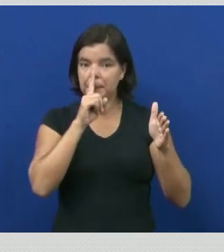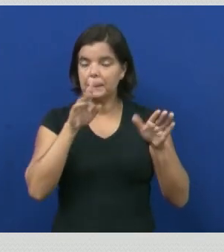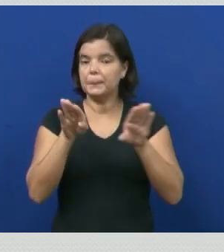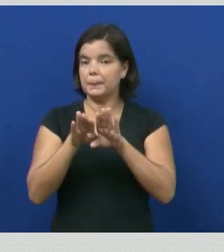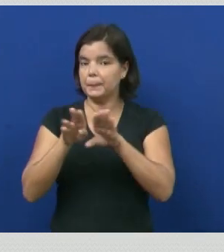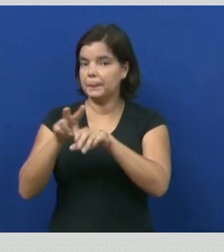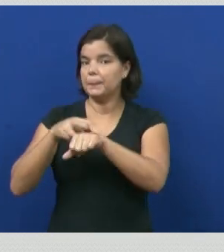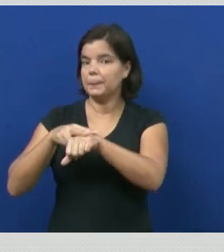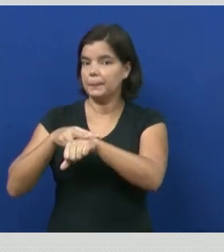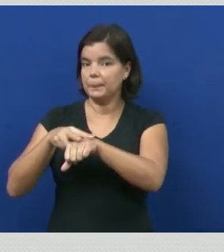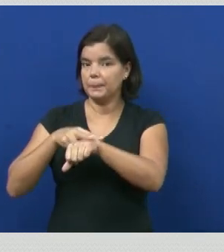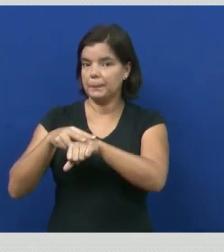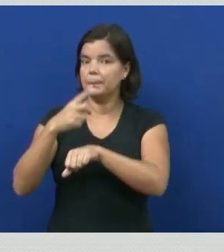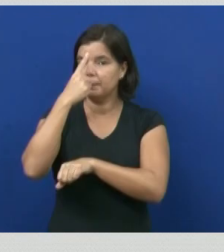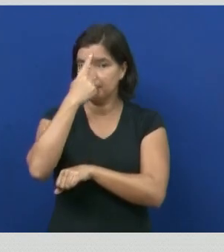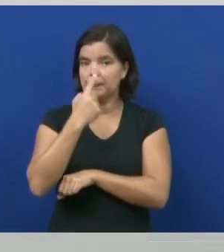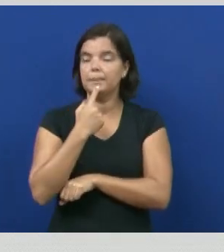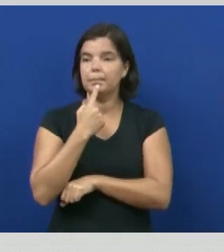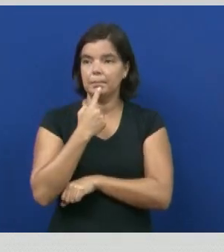verde.